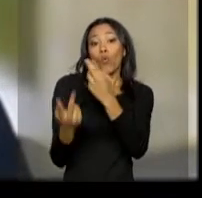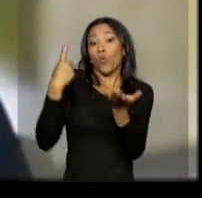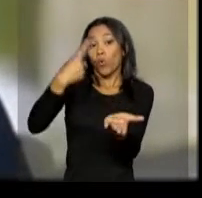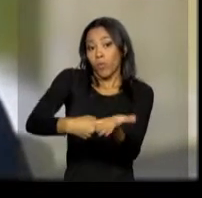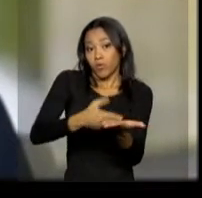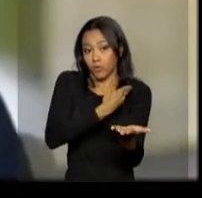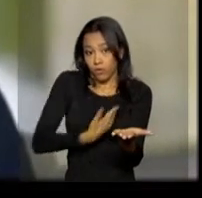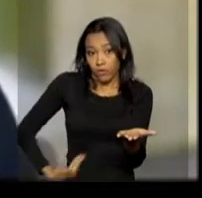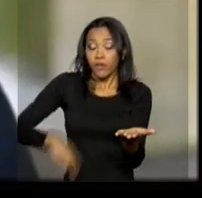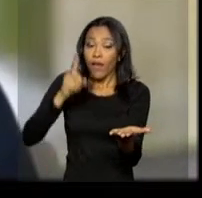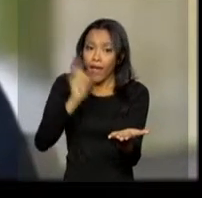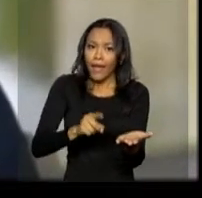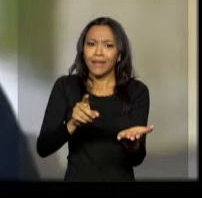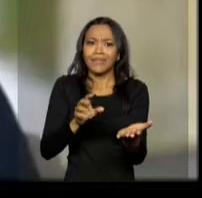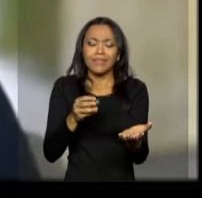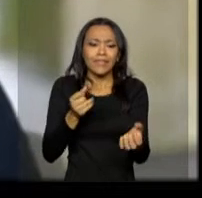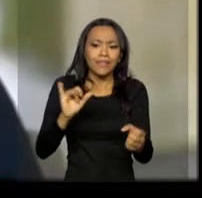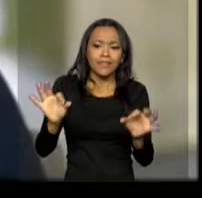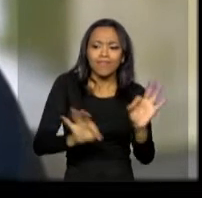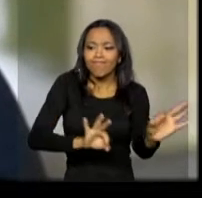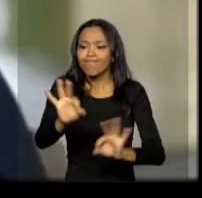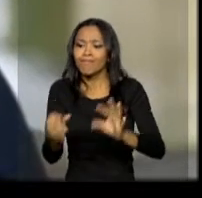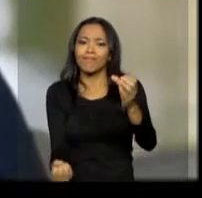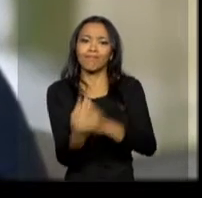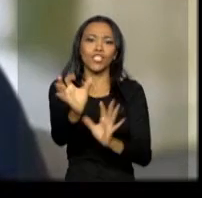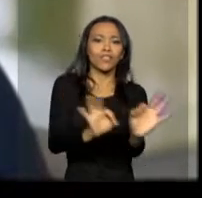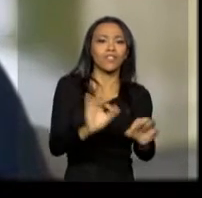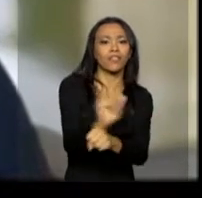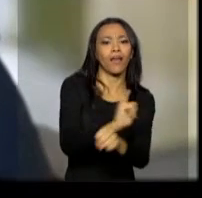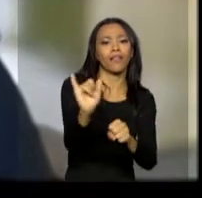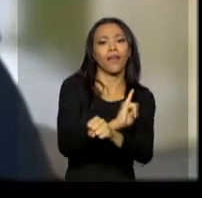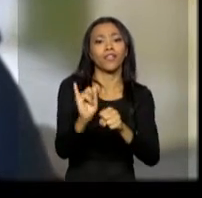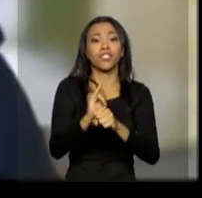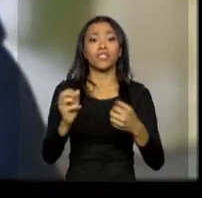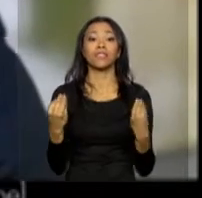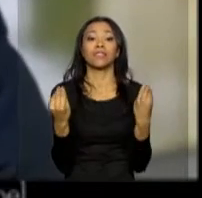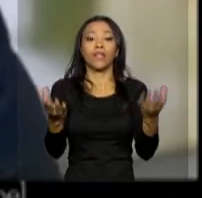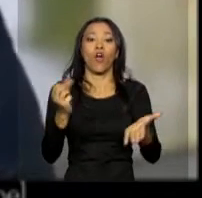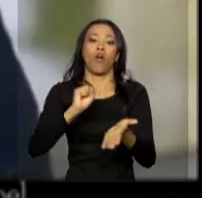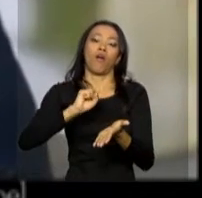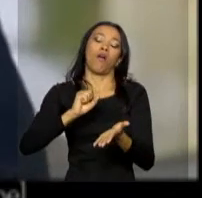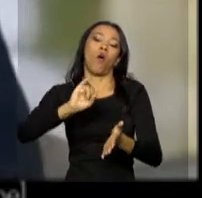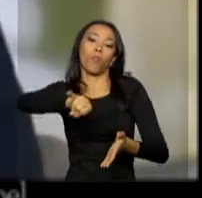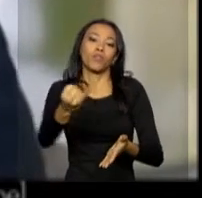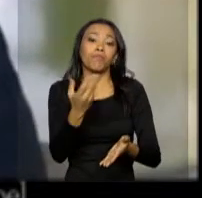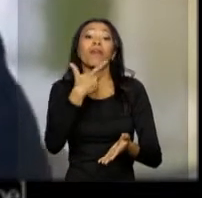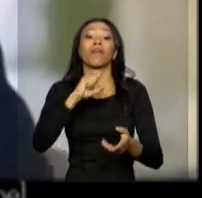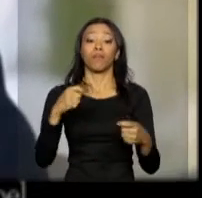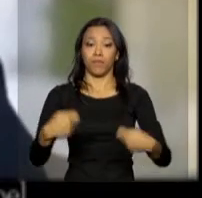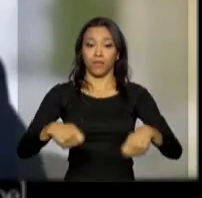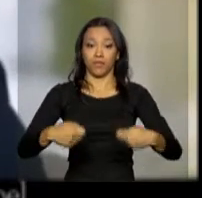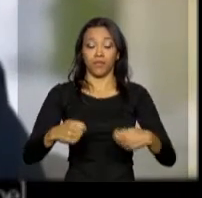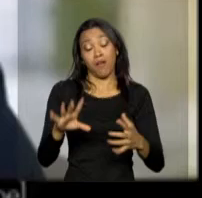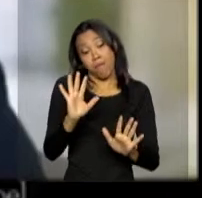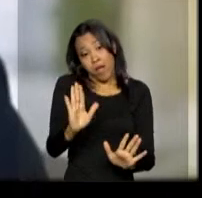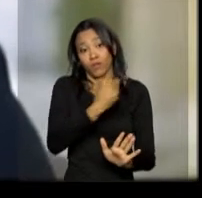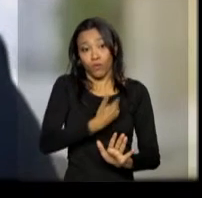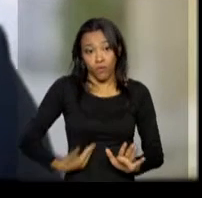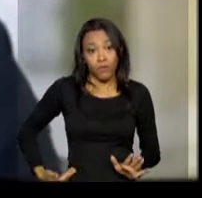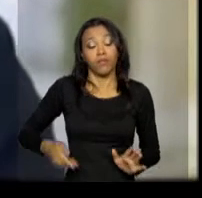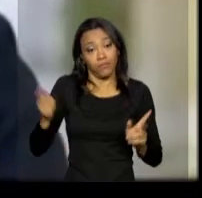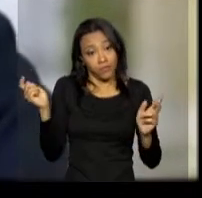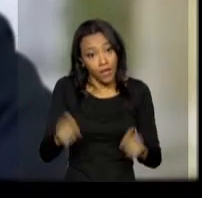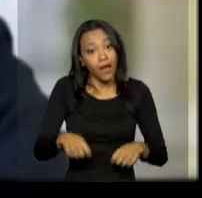isso, em especial, abrindo portas para os que mais precisam. Mas um governo só pode cumprir bem o seu